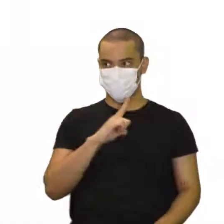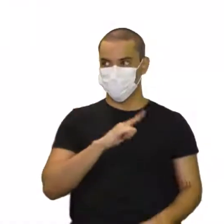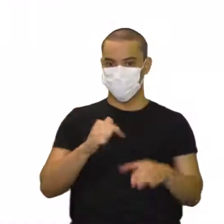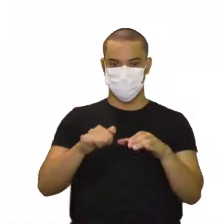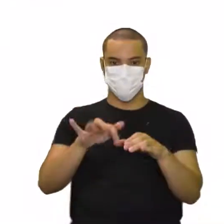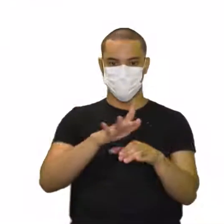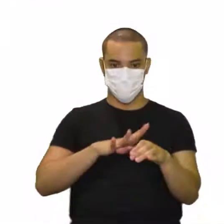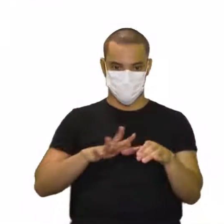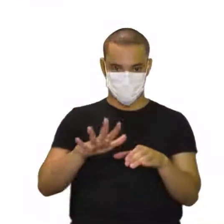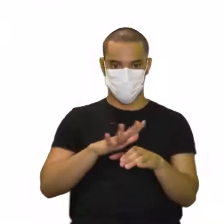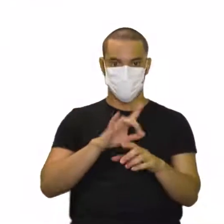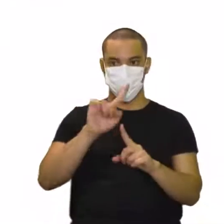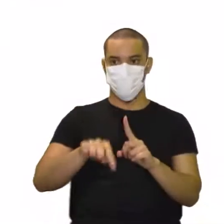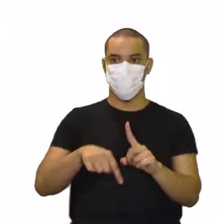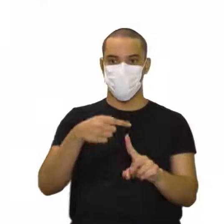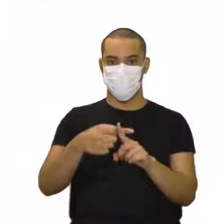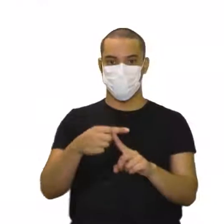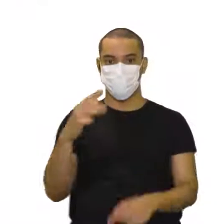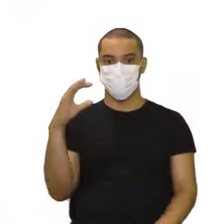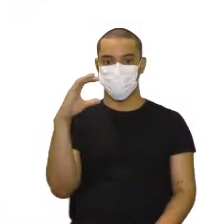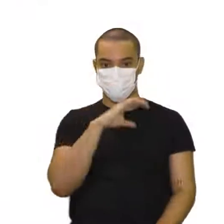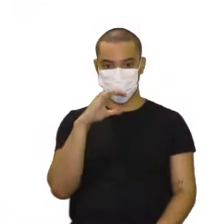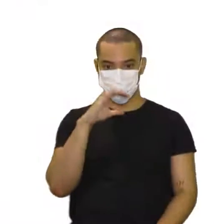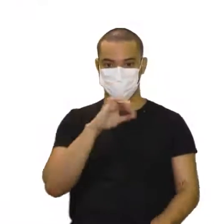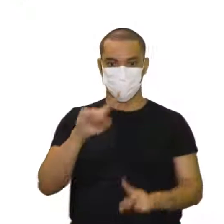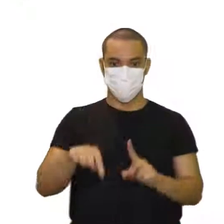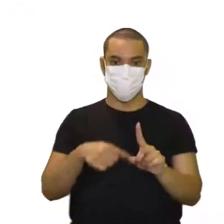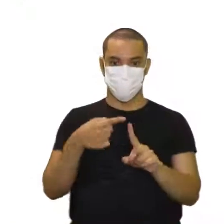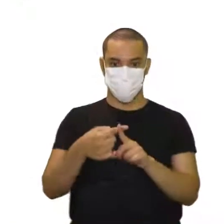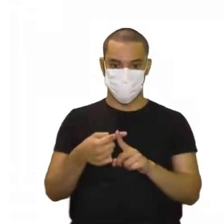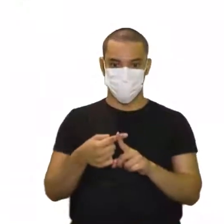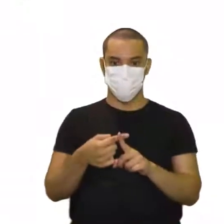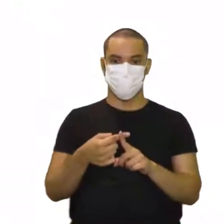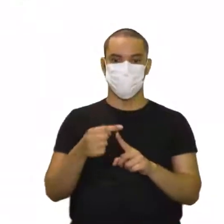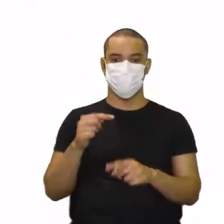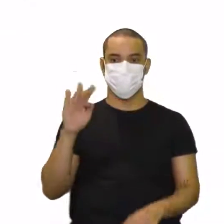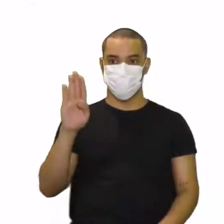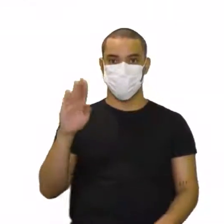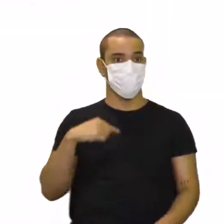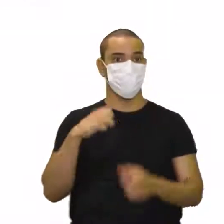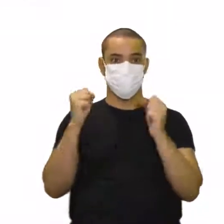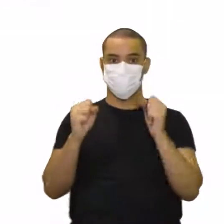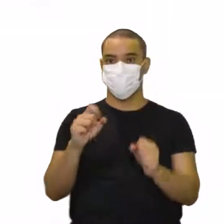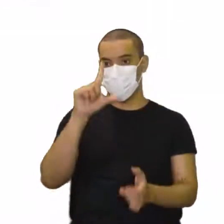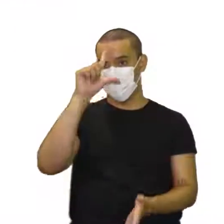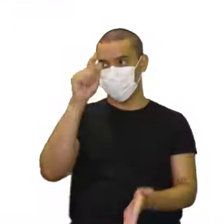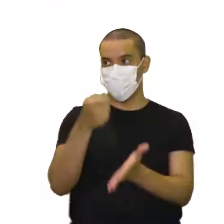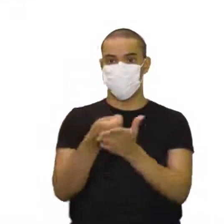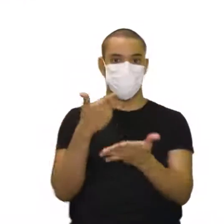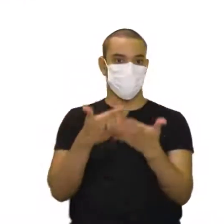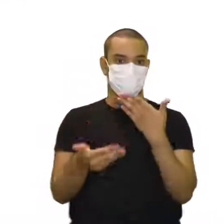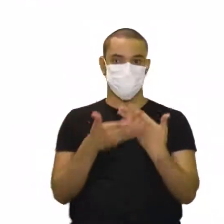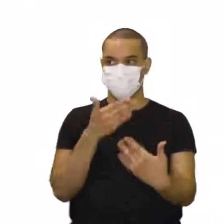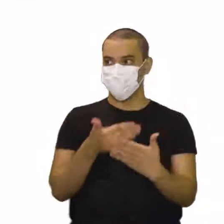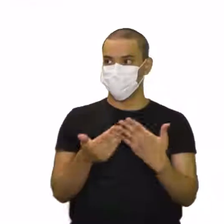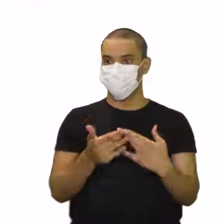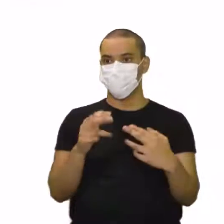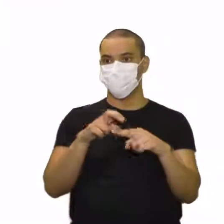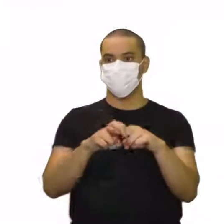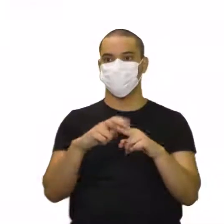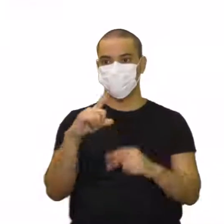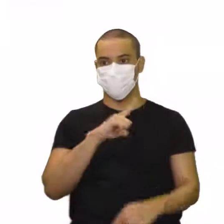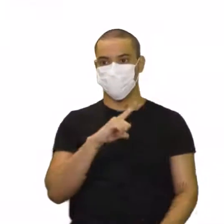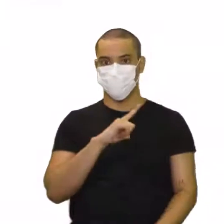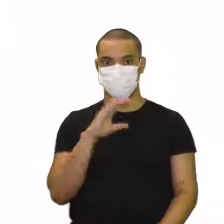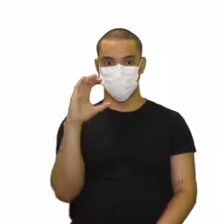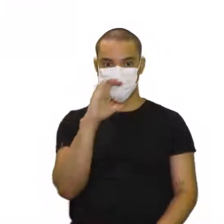a velocidade e o campo magnético, eu posso determinar qualquer um deles. Se eu tenho a velocidade e